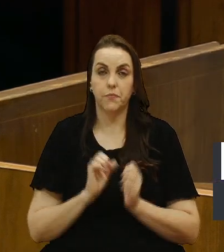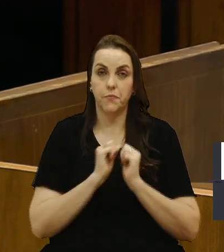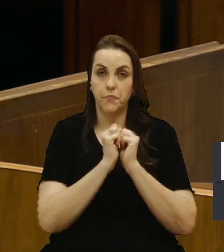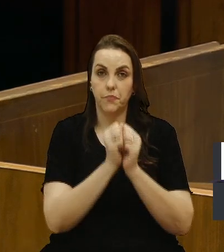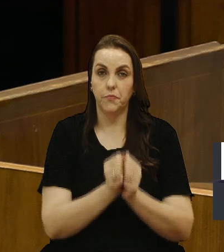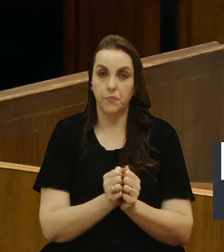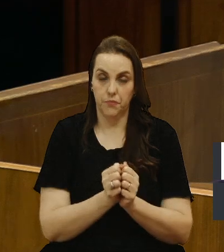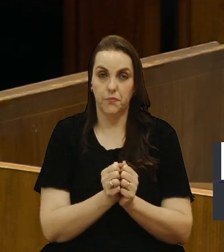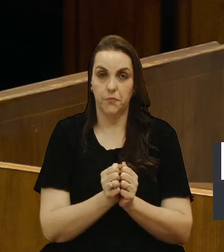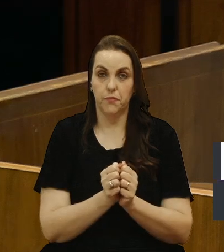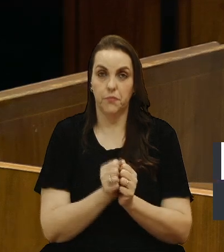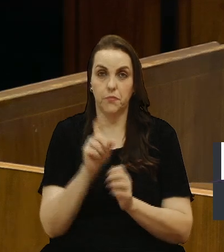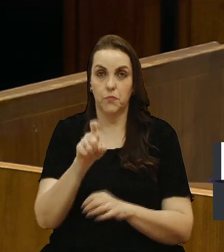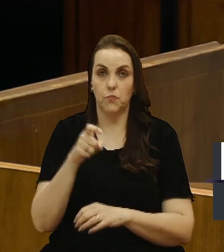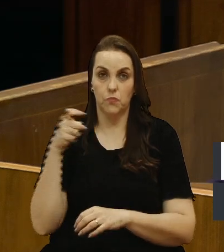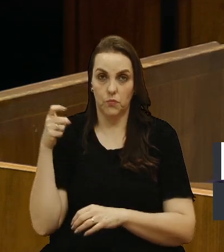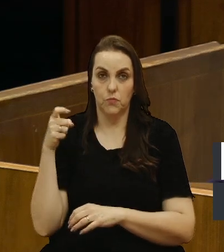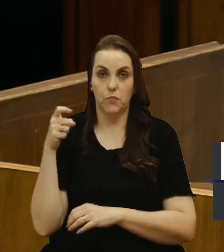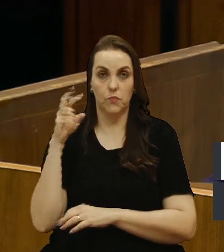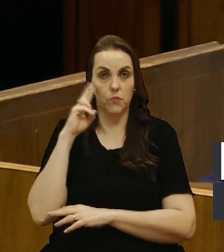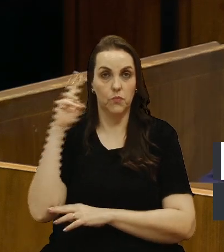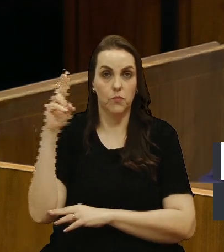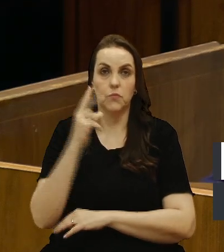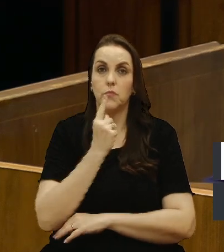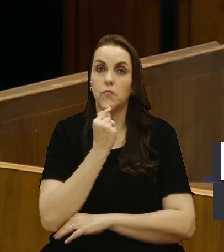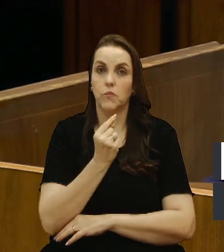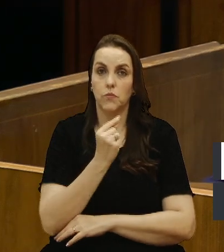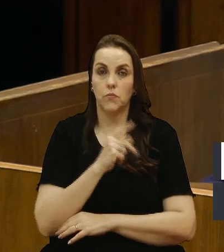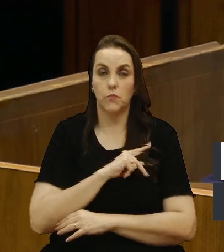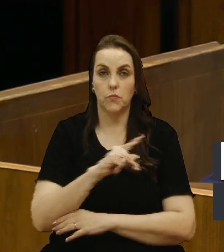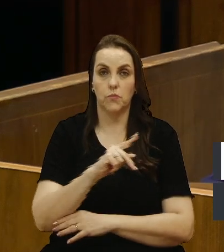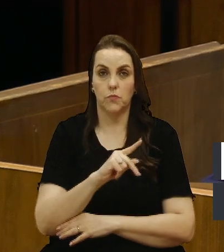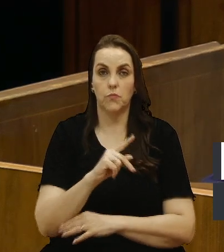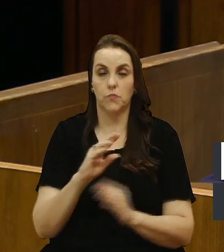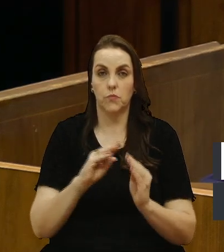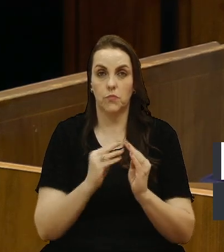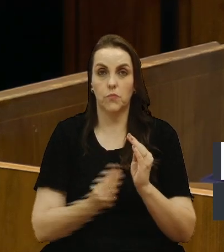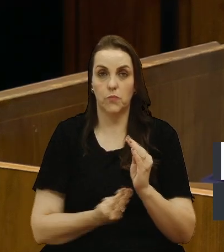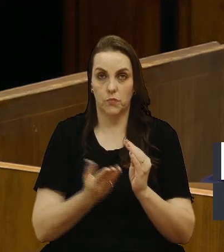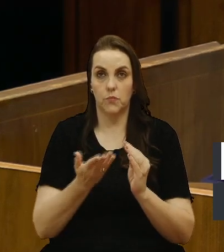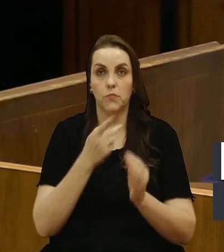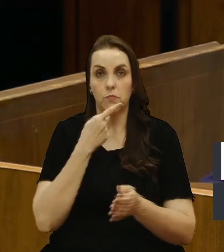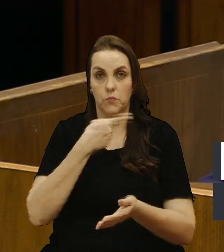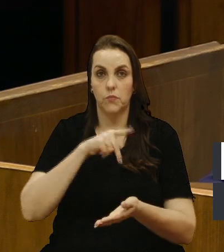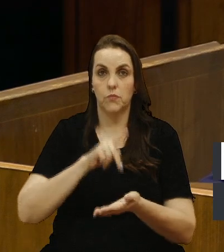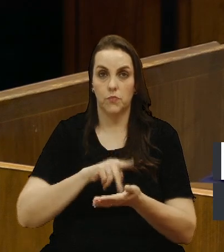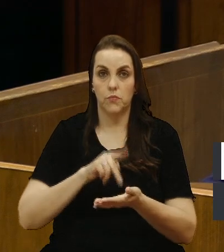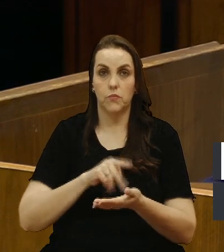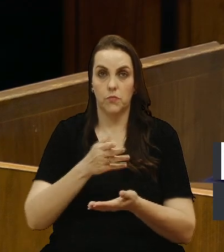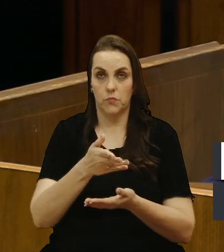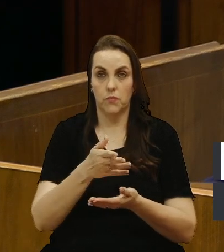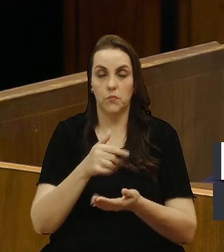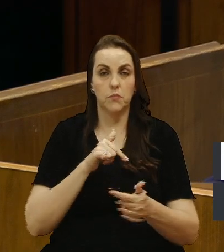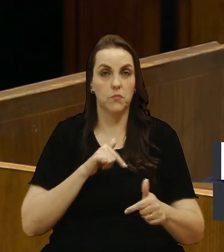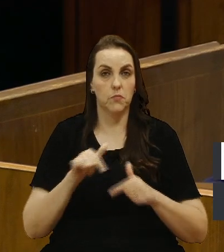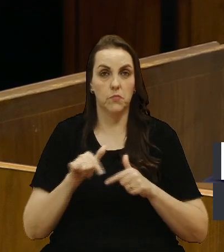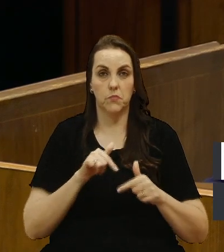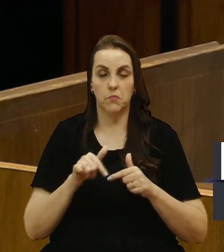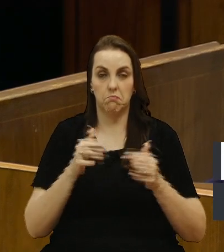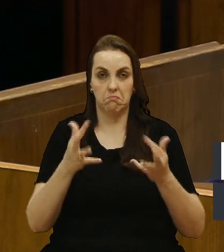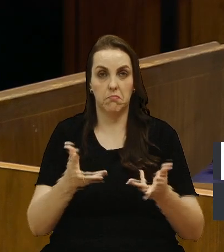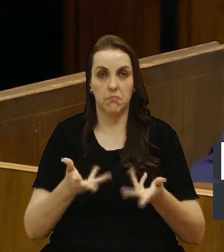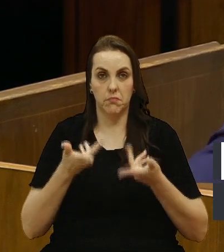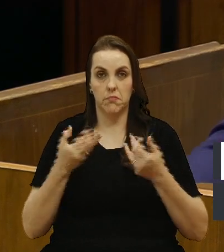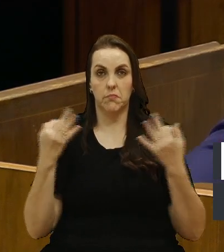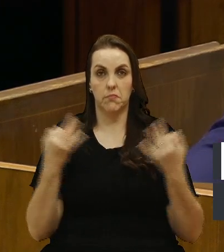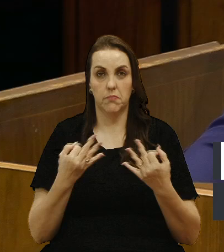juntamente com o ex-diretor João, no período que foi presidente do SAMAI, e a gente tem que falar a verdade é uma só, fez um trabalho excelente.